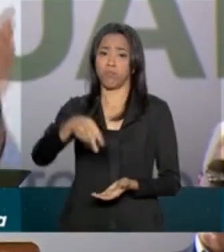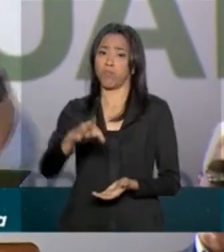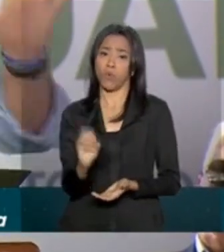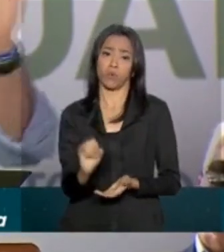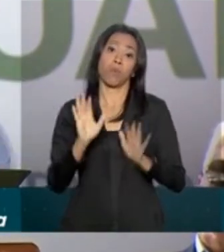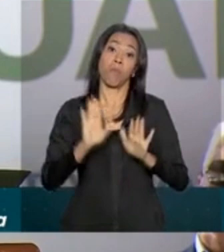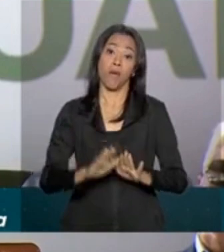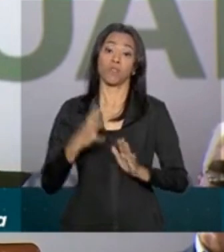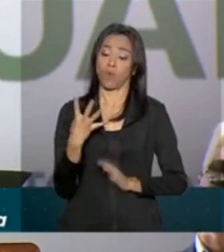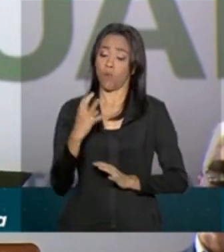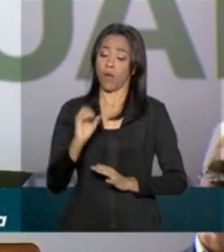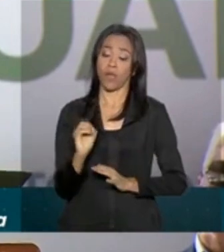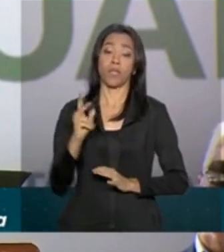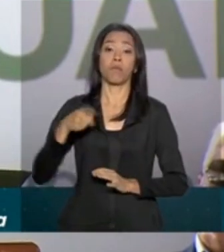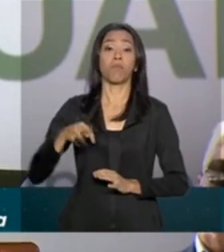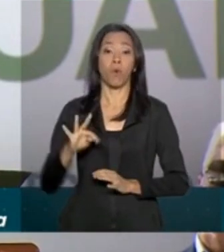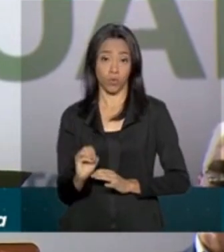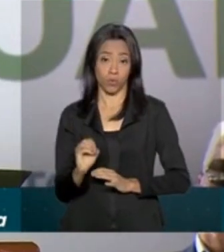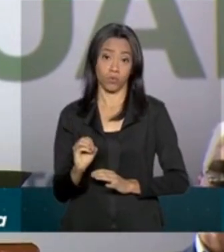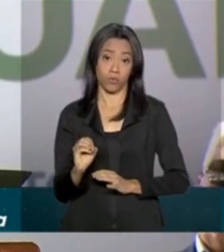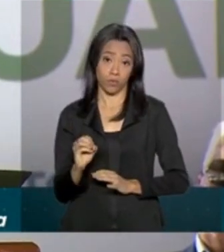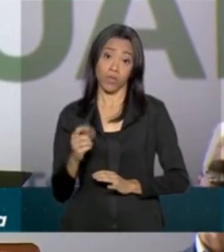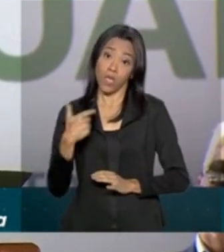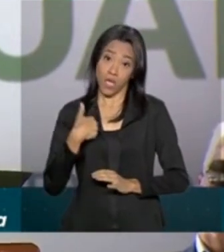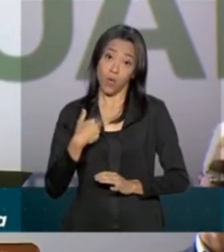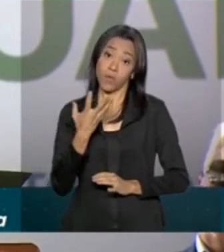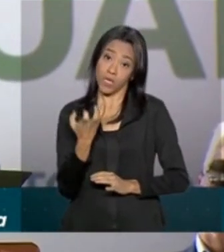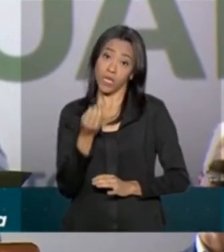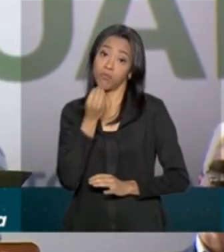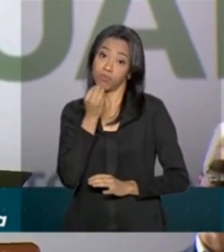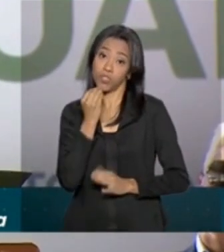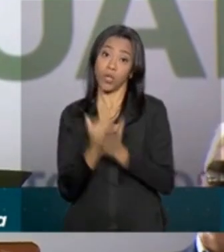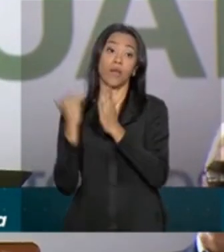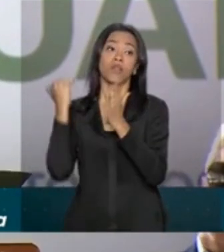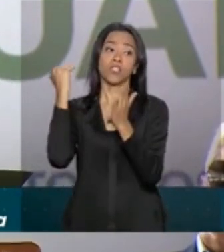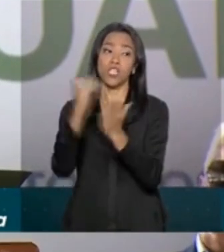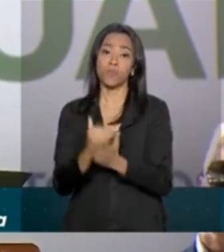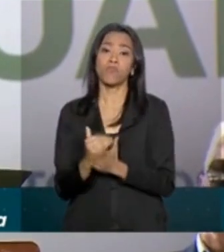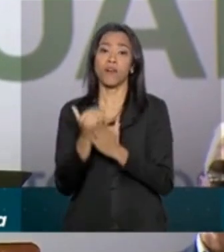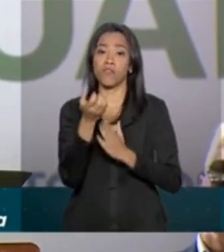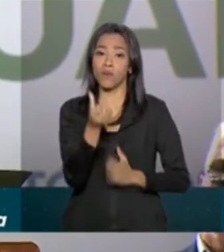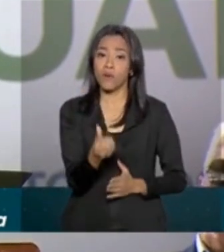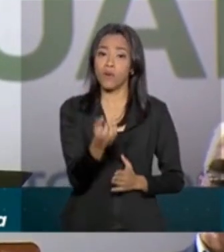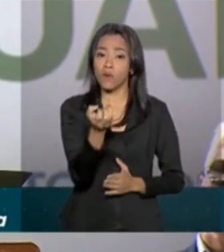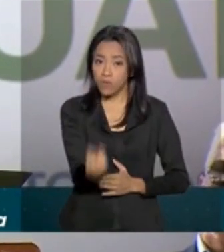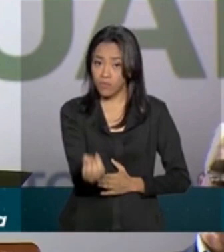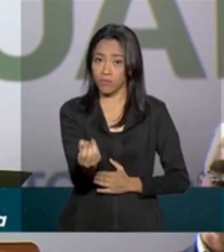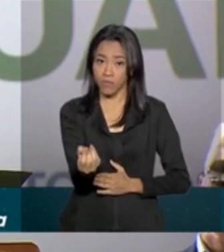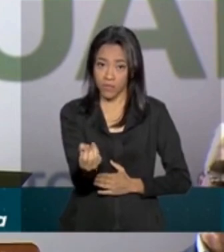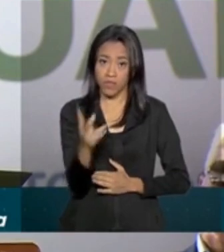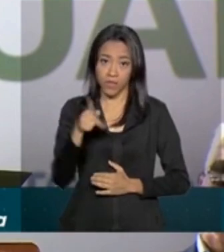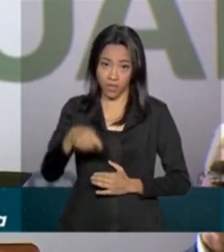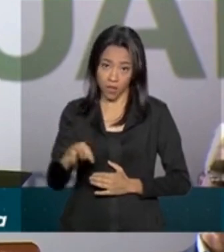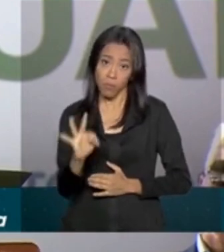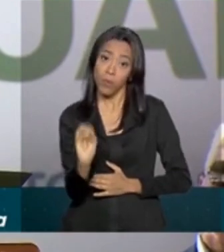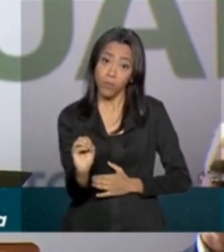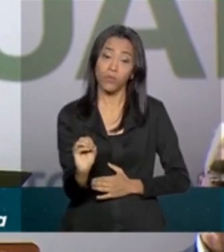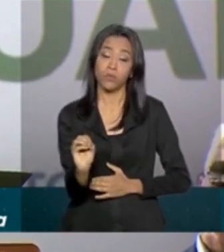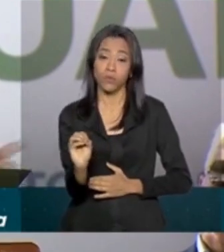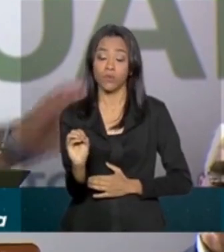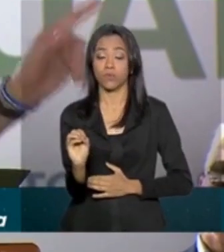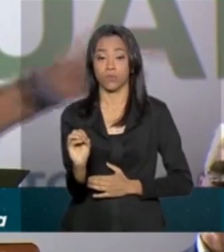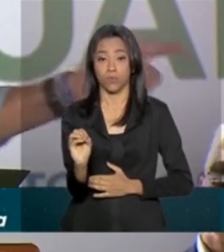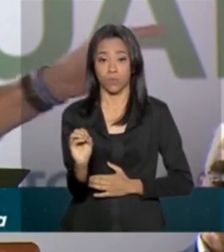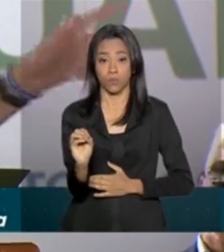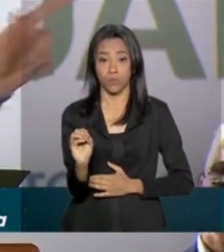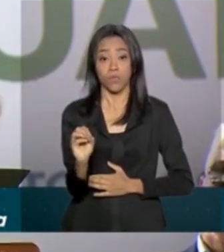pontos. Por mim, eu botaria 60. Que, afinal de contas, a indústria da multa vai deixar de existir no